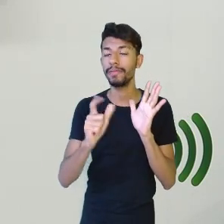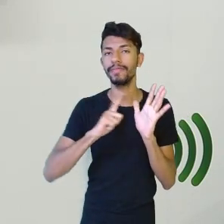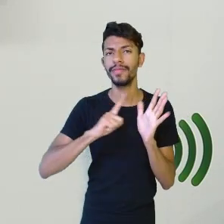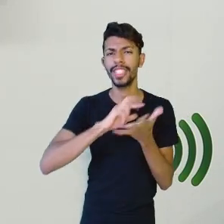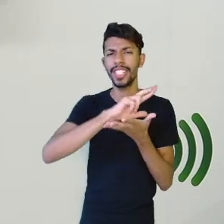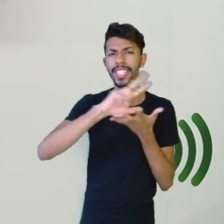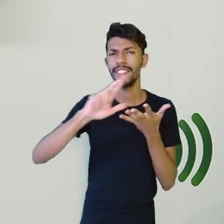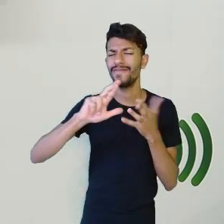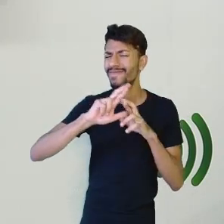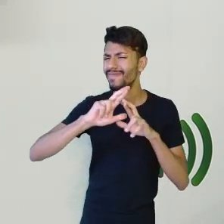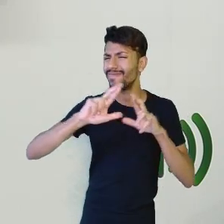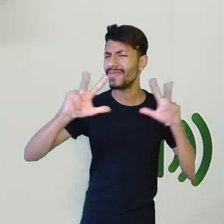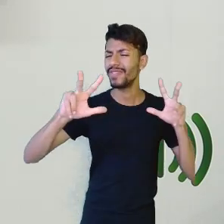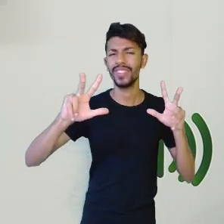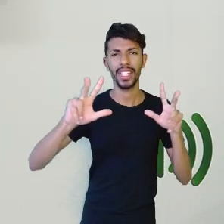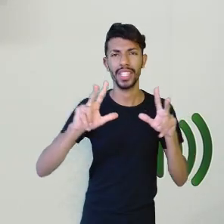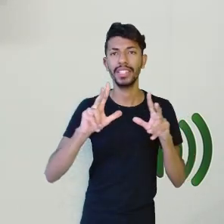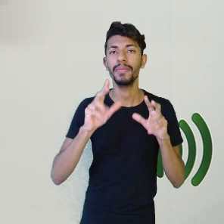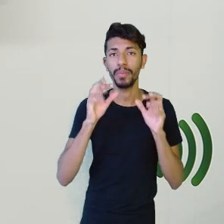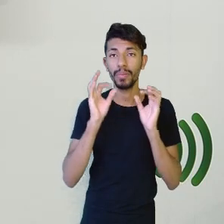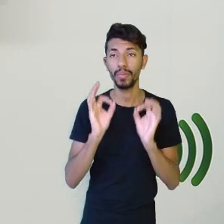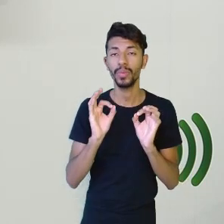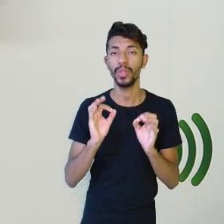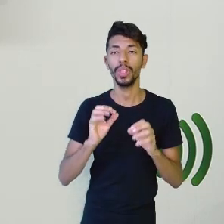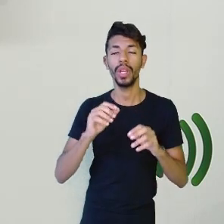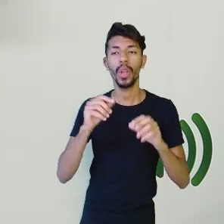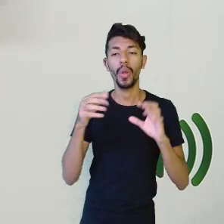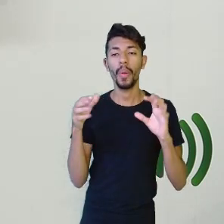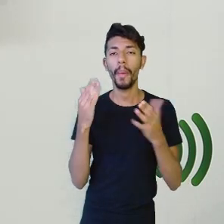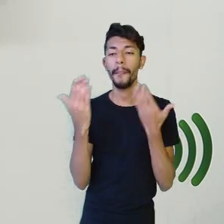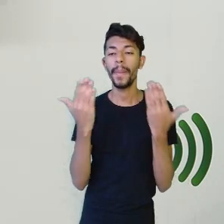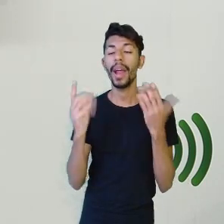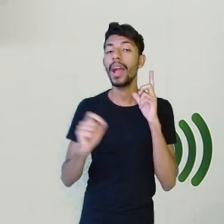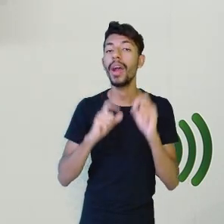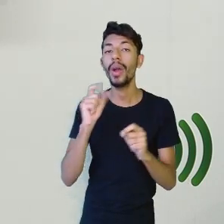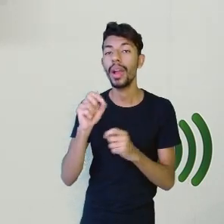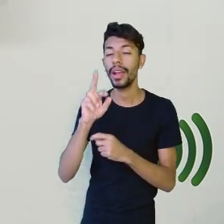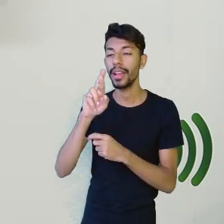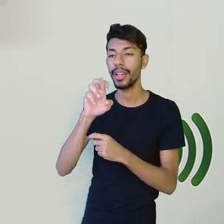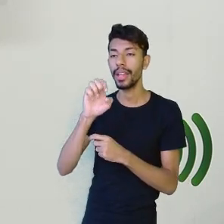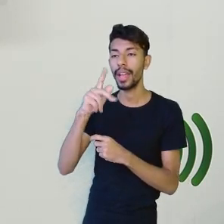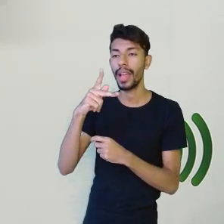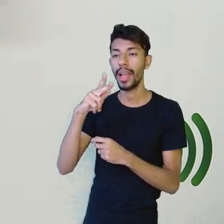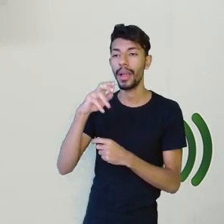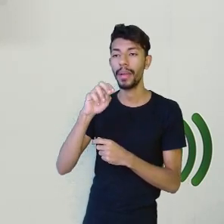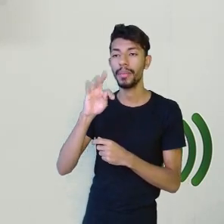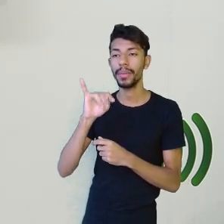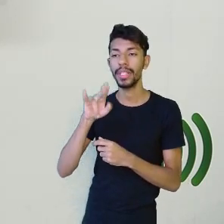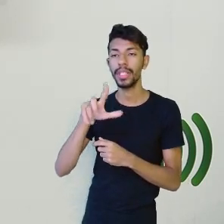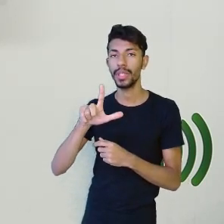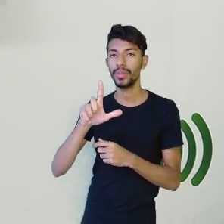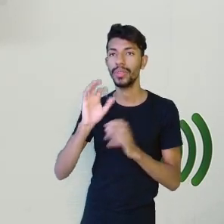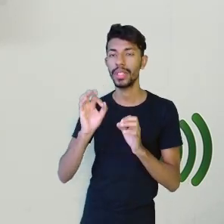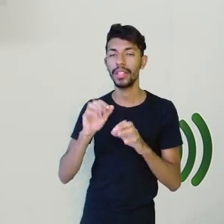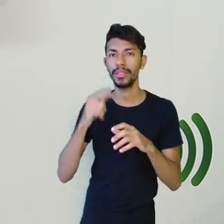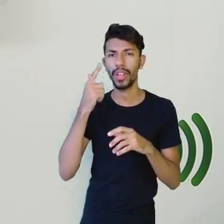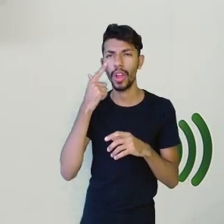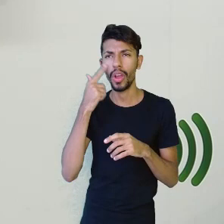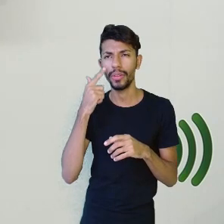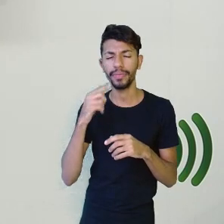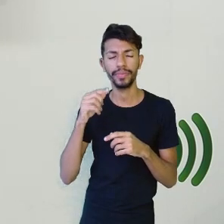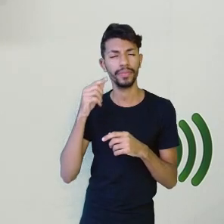aos répteis. Por exemplo, os répteis são animais de sangue frio. As aves têm o sangue quente.